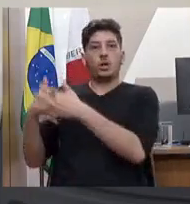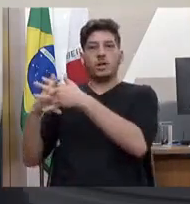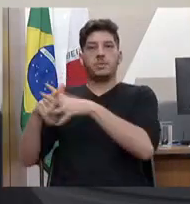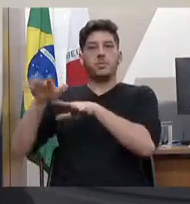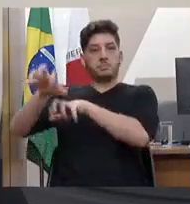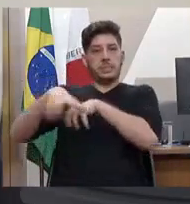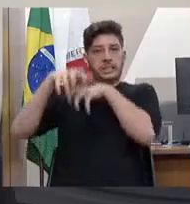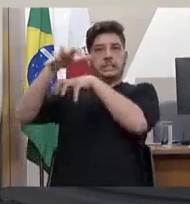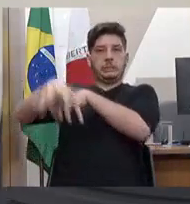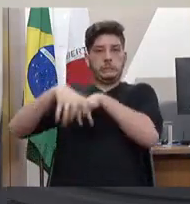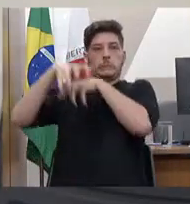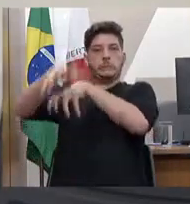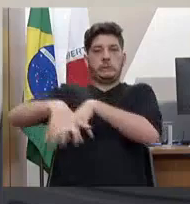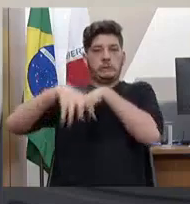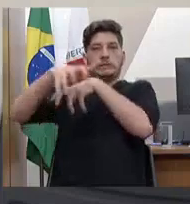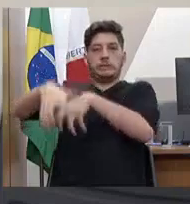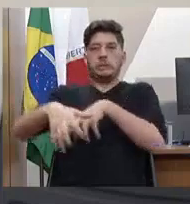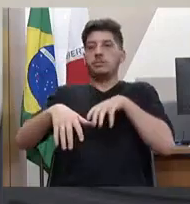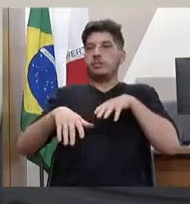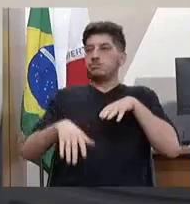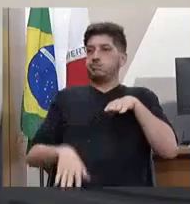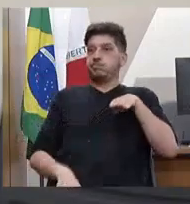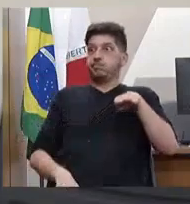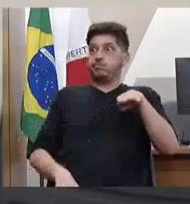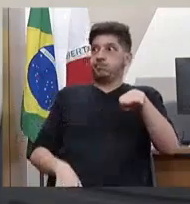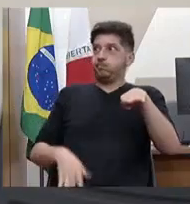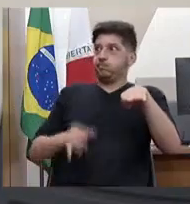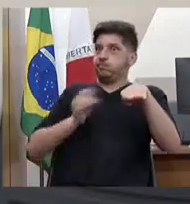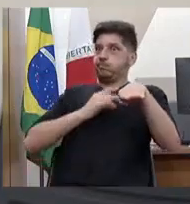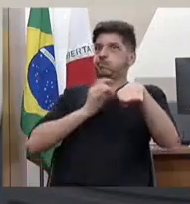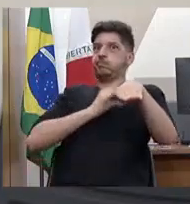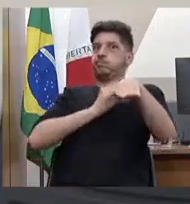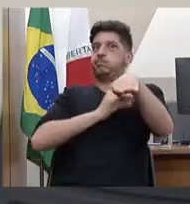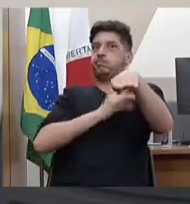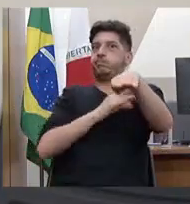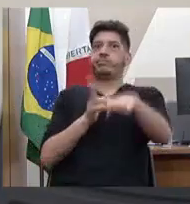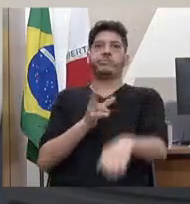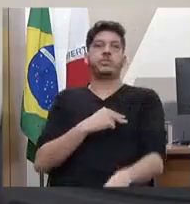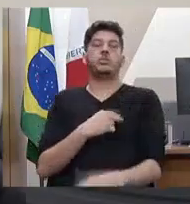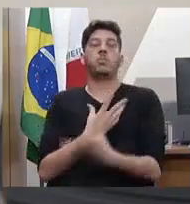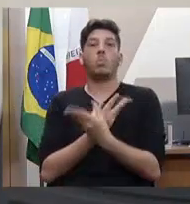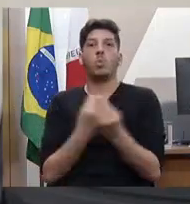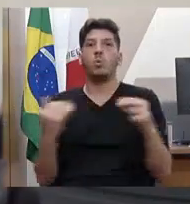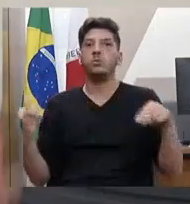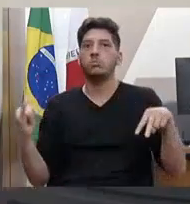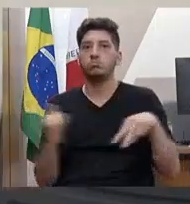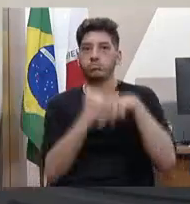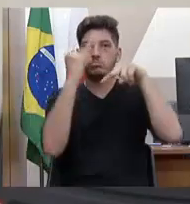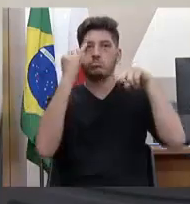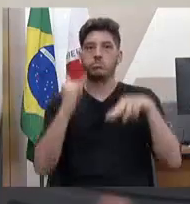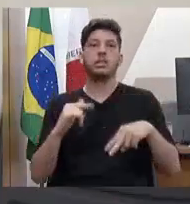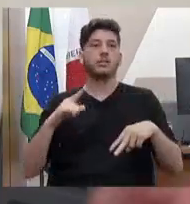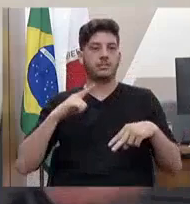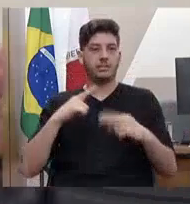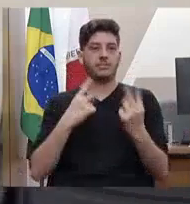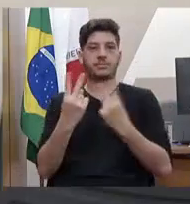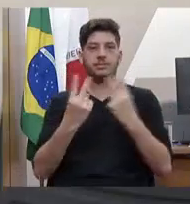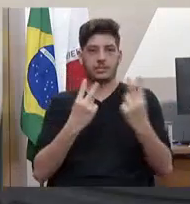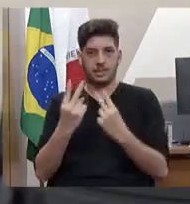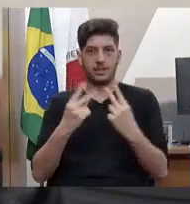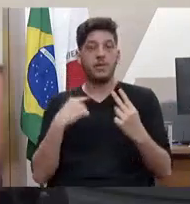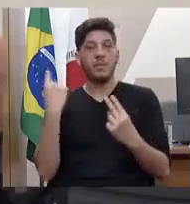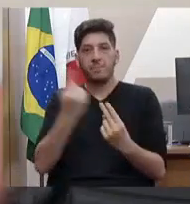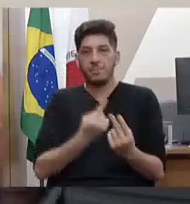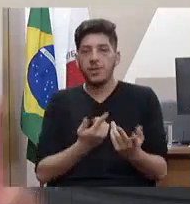desse trecho todo então é impressionante a quantidade de acidentes que tem nessa estrada e que nós vamos